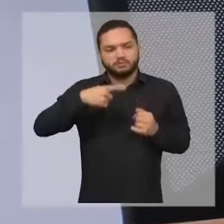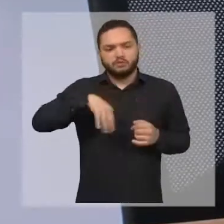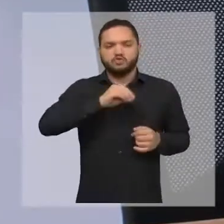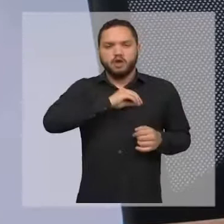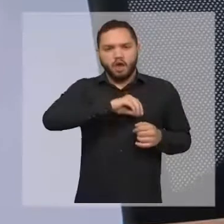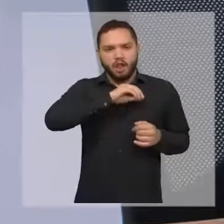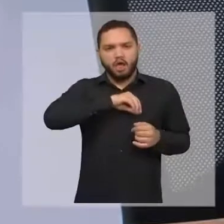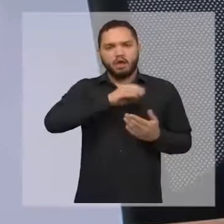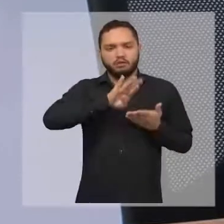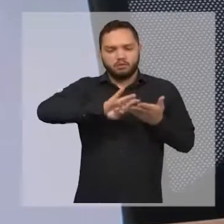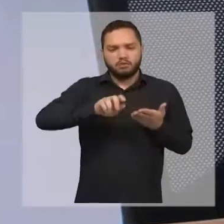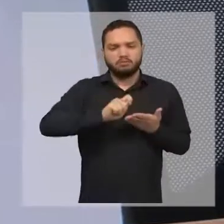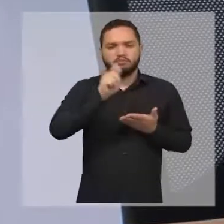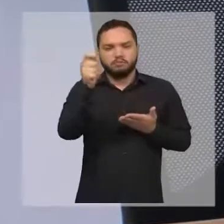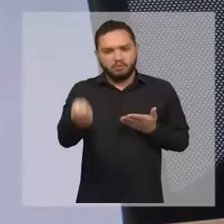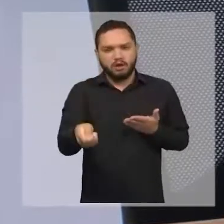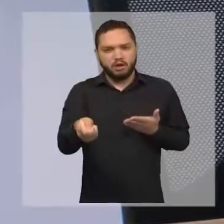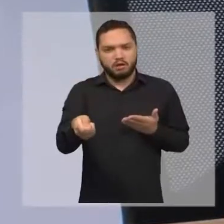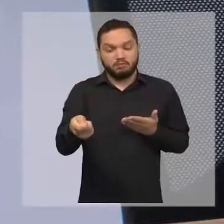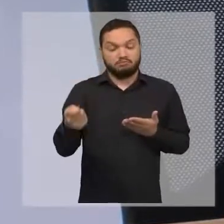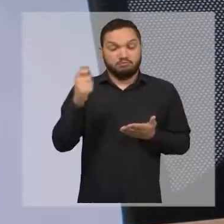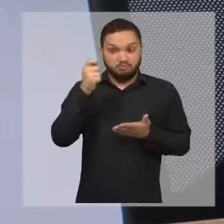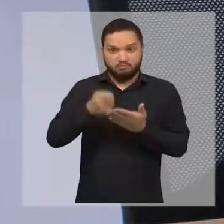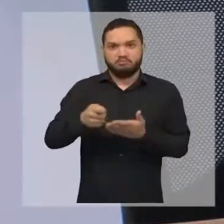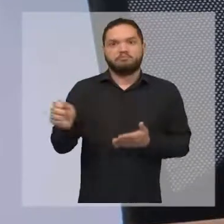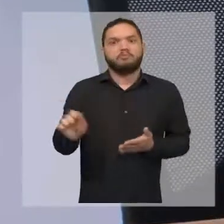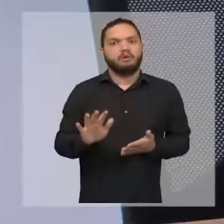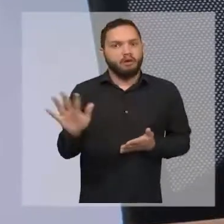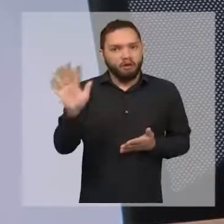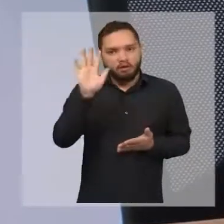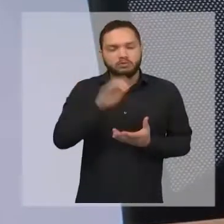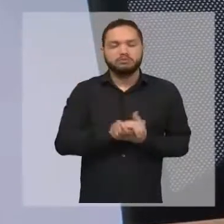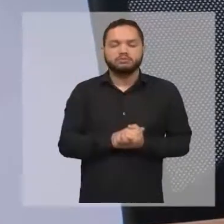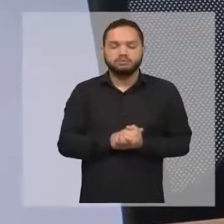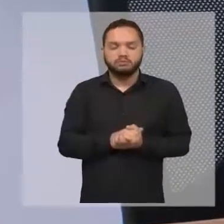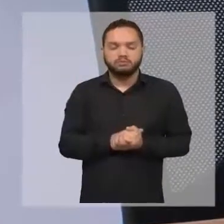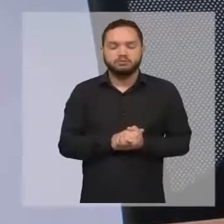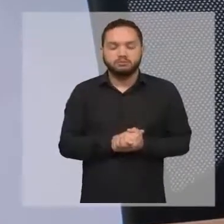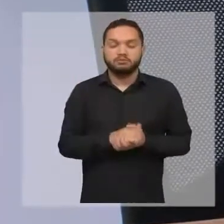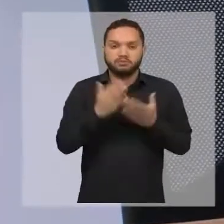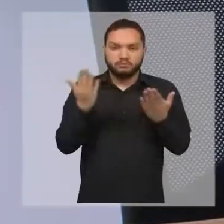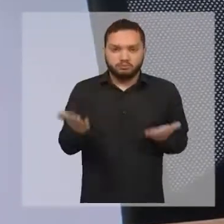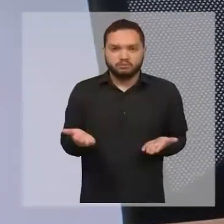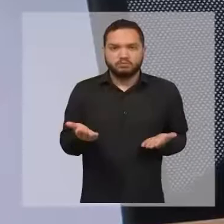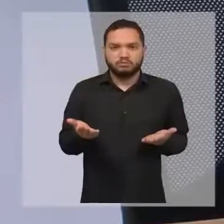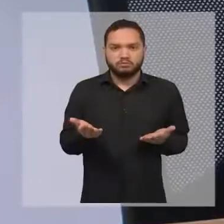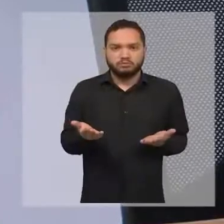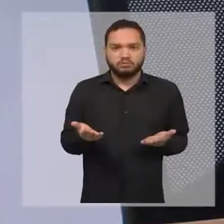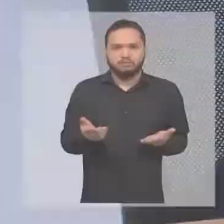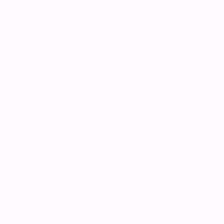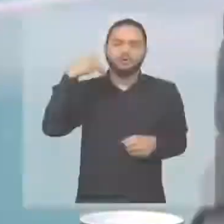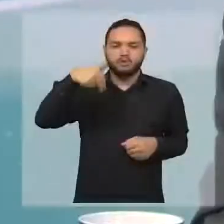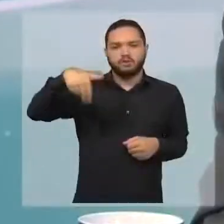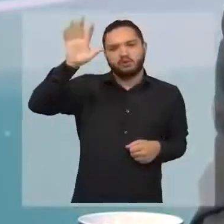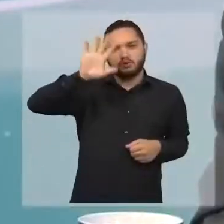e não é pouco. Sim. Não é pouco. Então isso tudo é babaquice, eu acho. O Geraldo